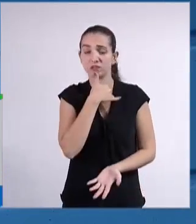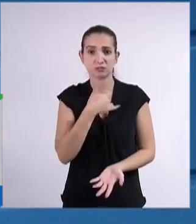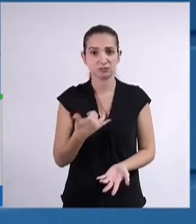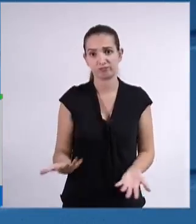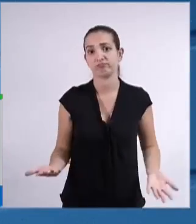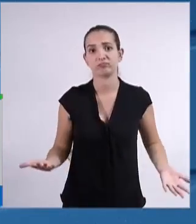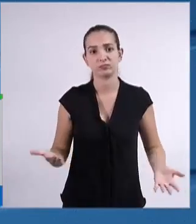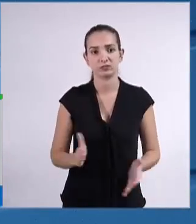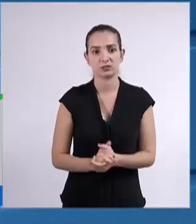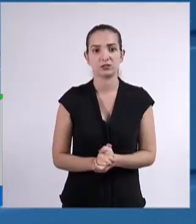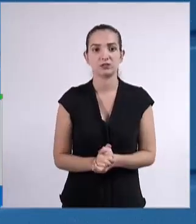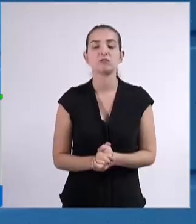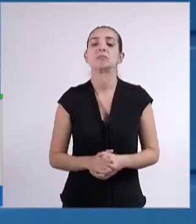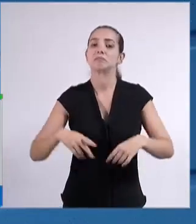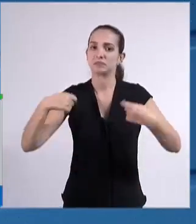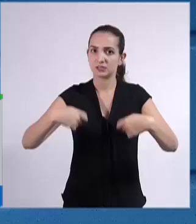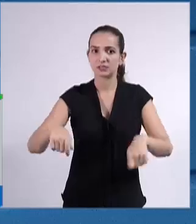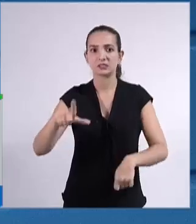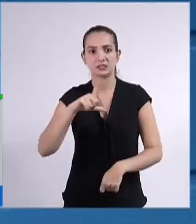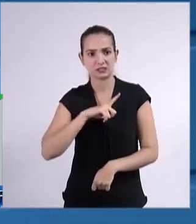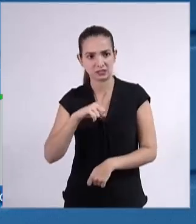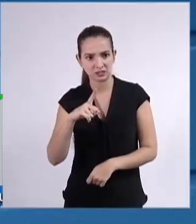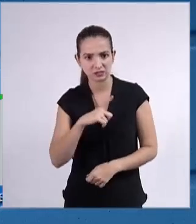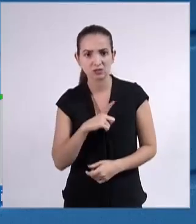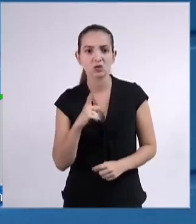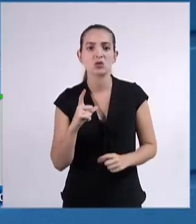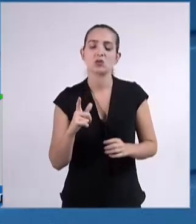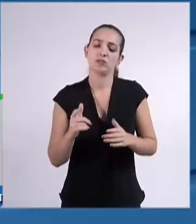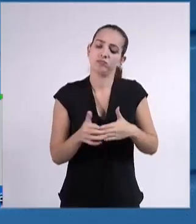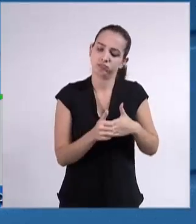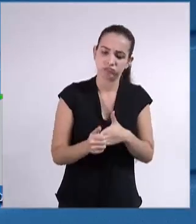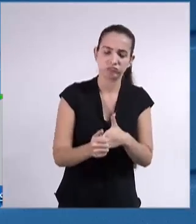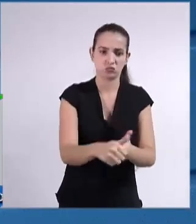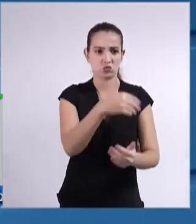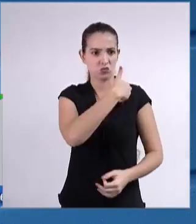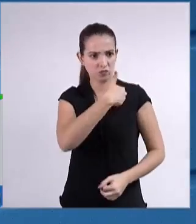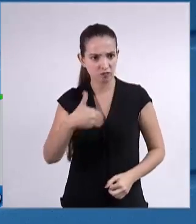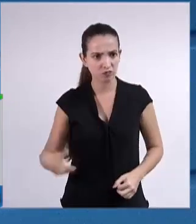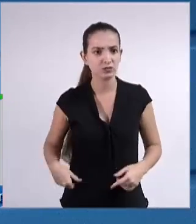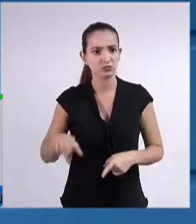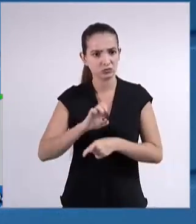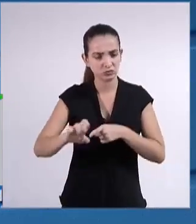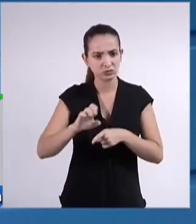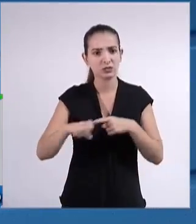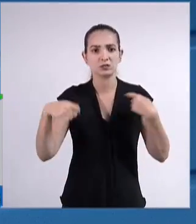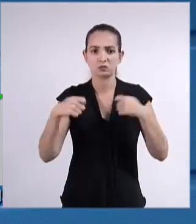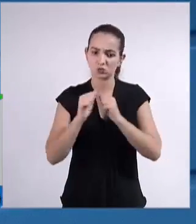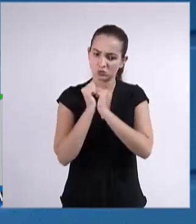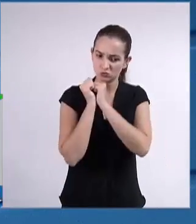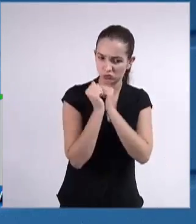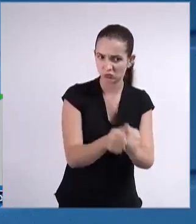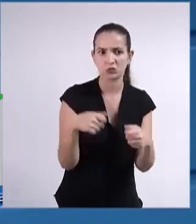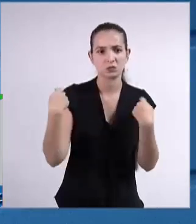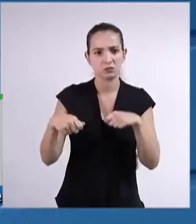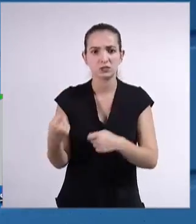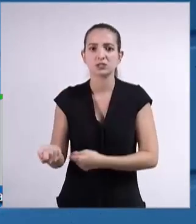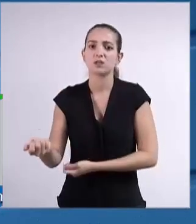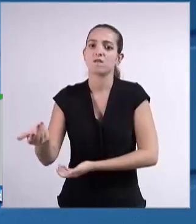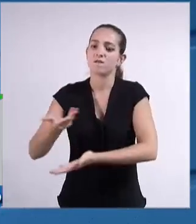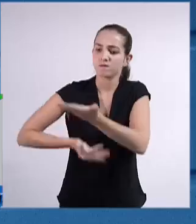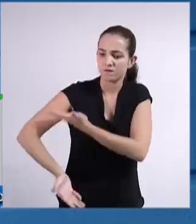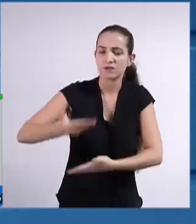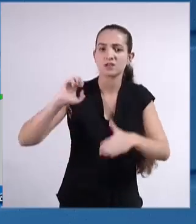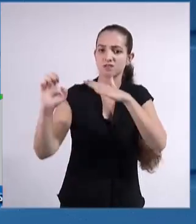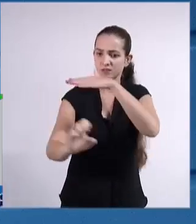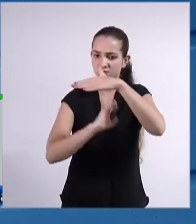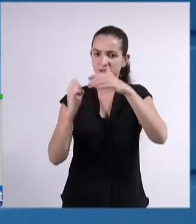acho assim, tem que haver uma política, o governo do Estado tem que interceder, tem que chamar algumas empresas grandes